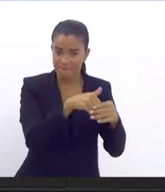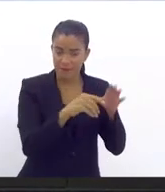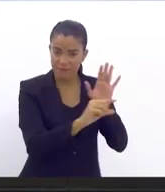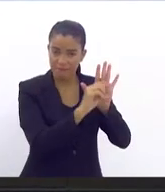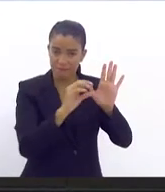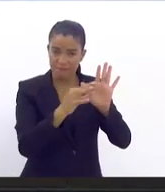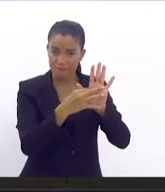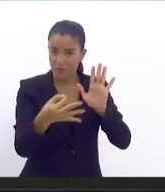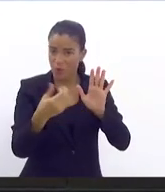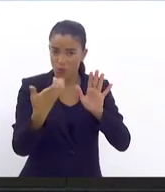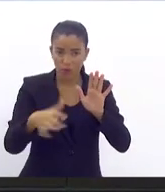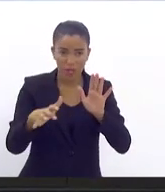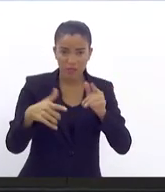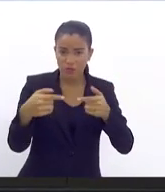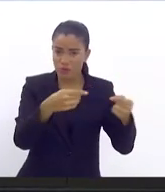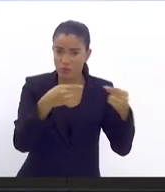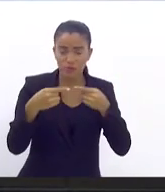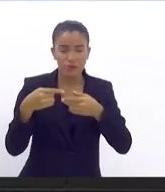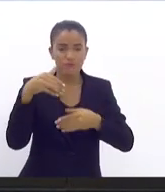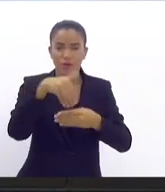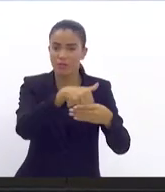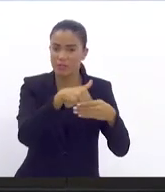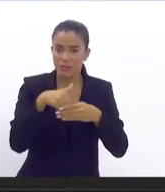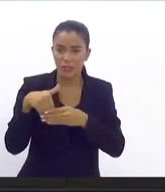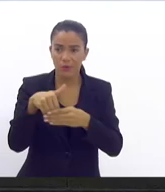não havendo mais quem queira discutir, está encerrada a discussão. Em votação,